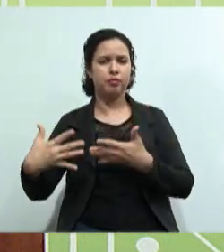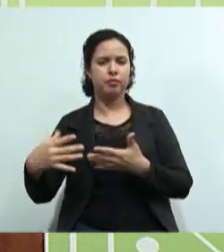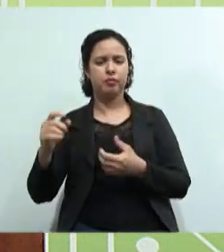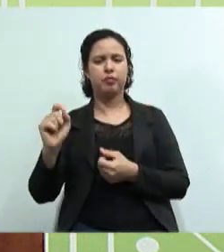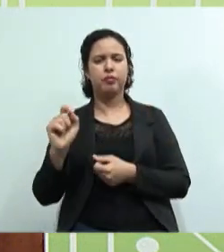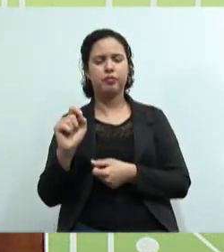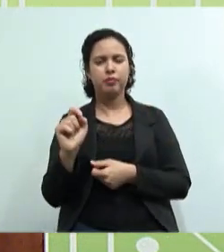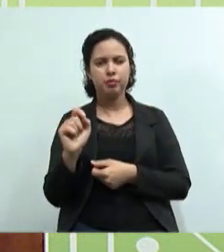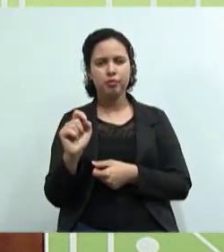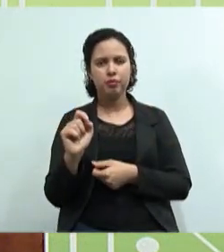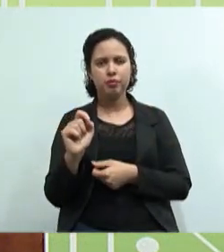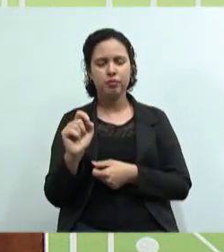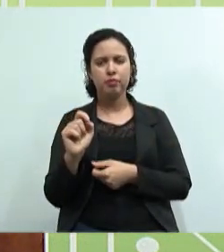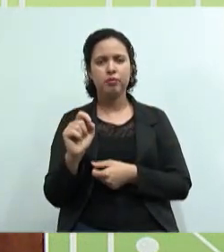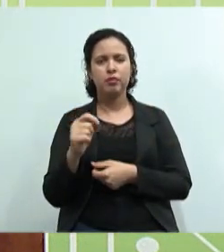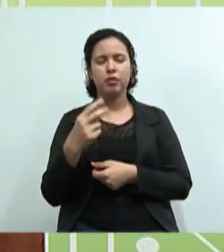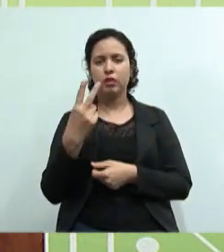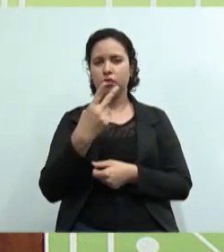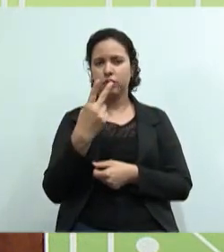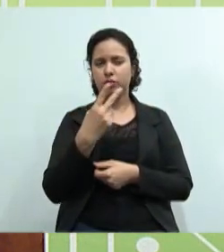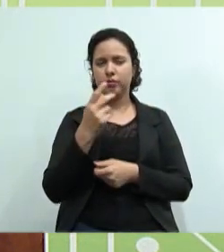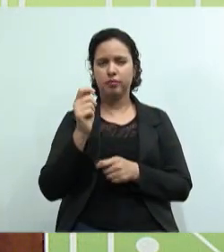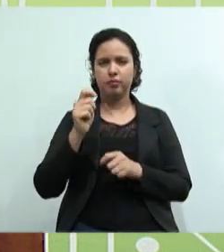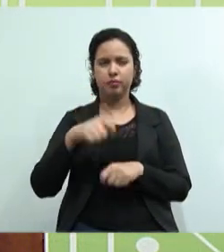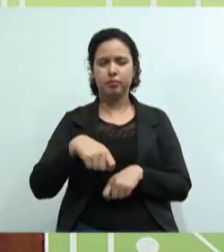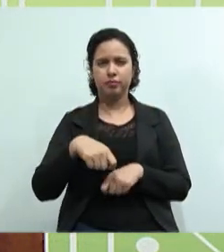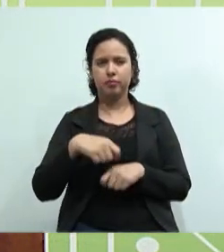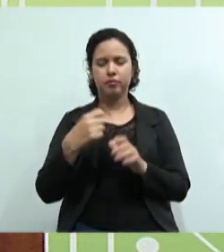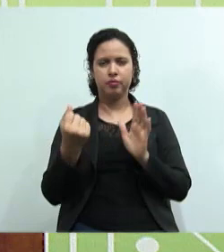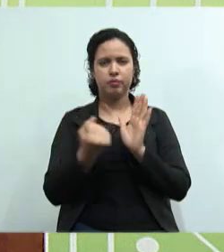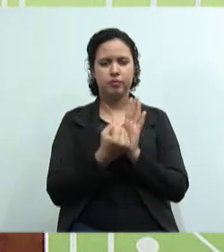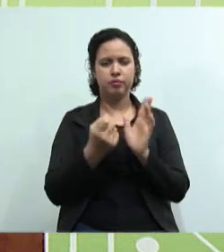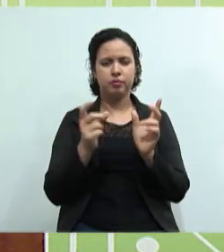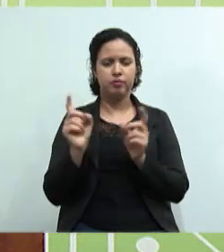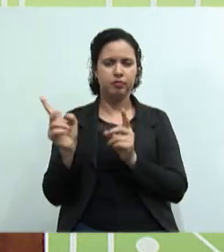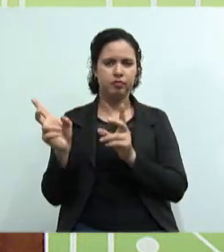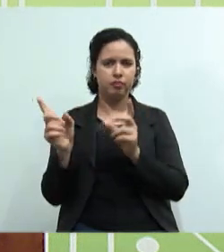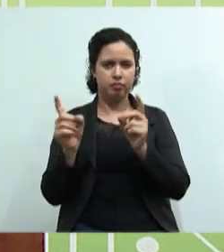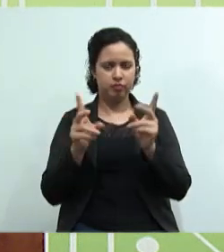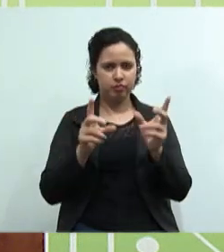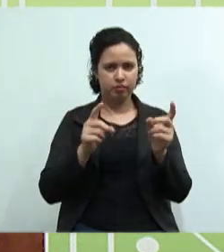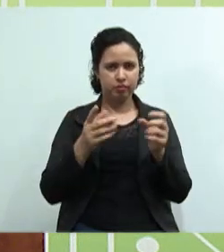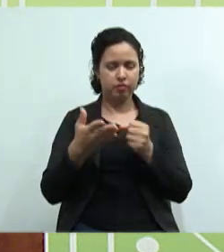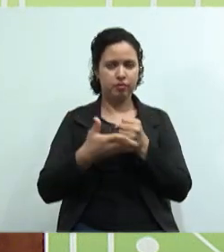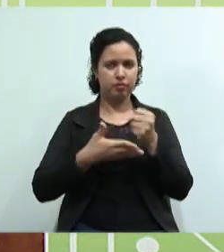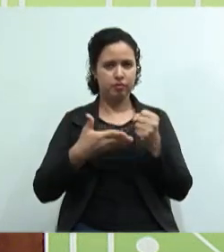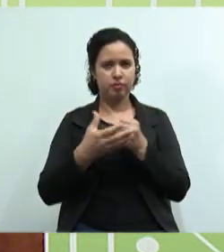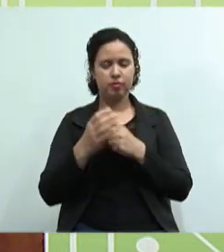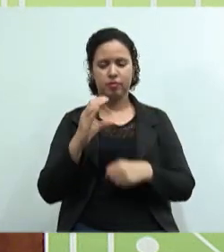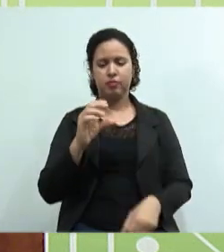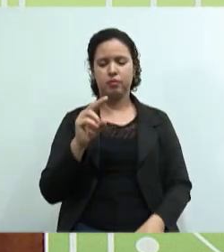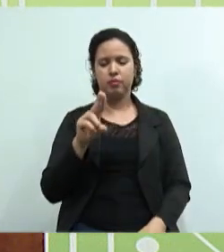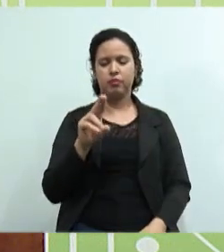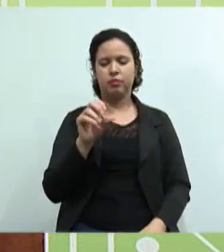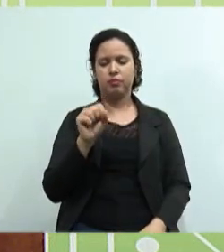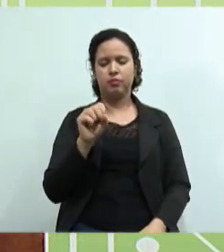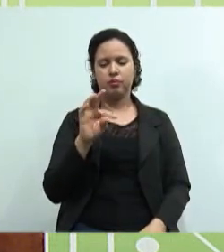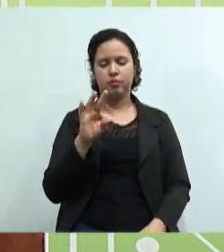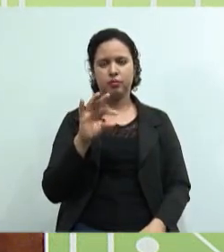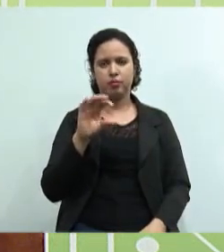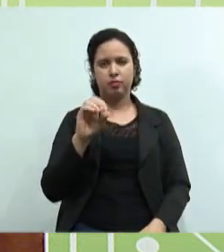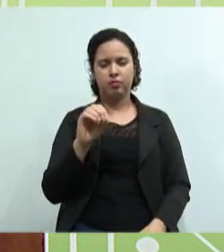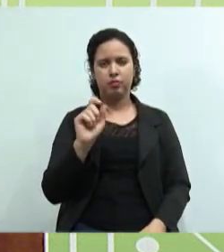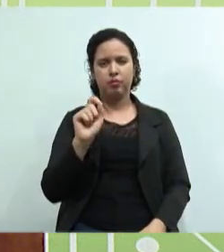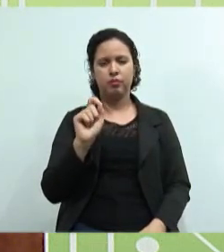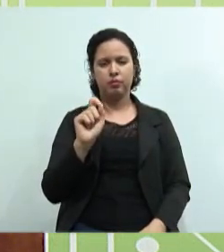vocês quais são as 2 possibilidades de formação de preço de venda com base nos custos. E o exemplo que eu trago